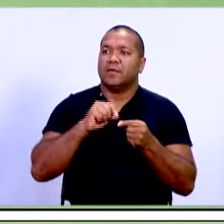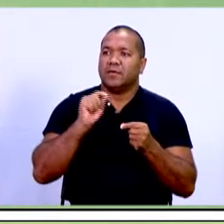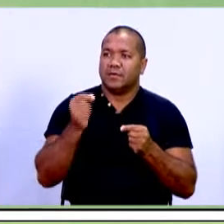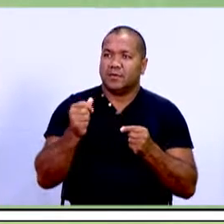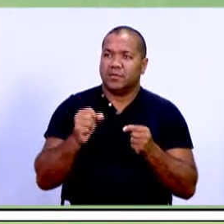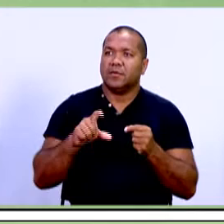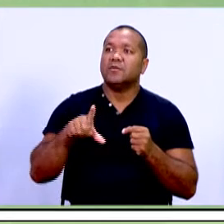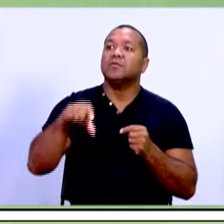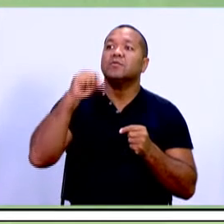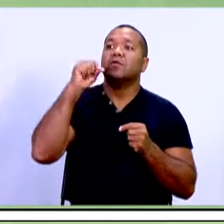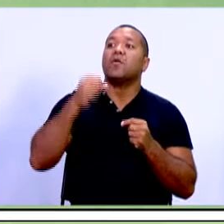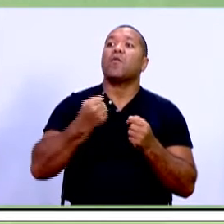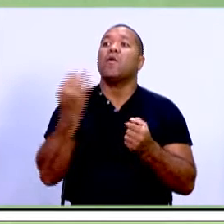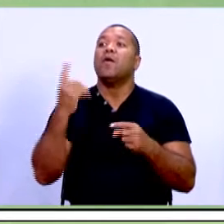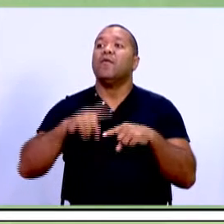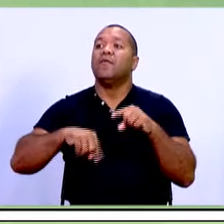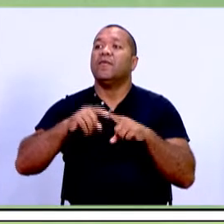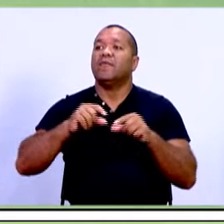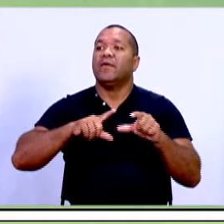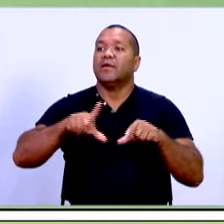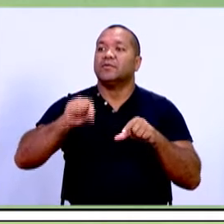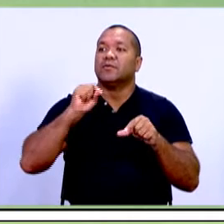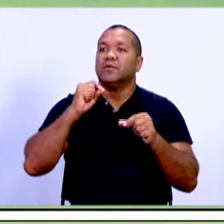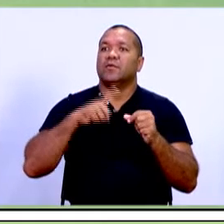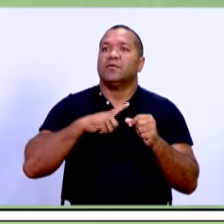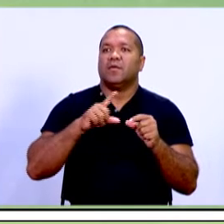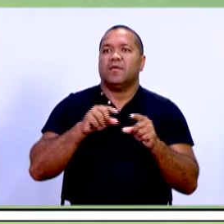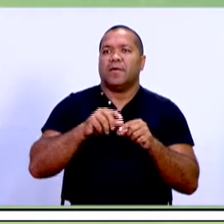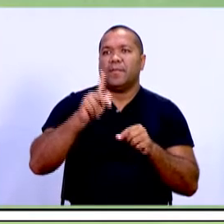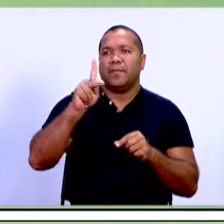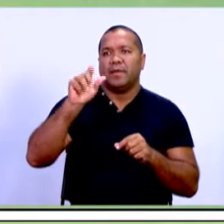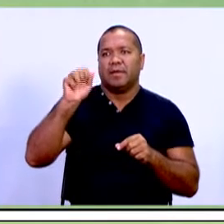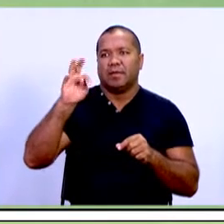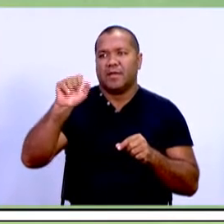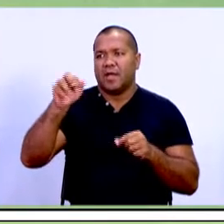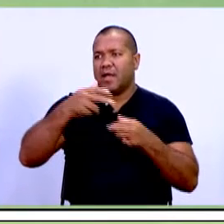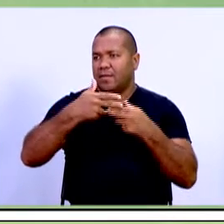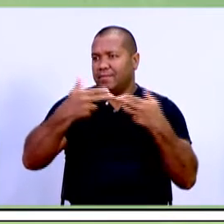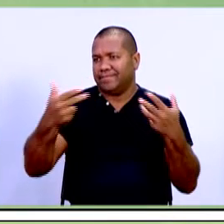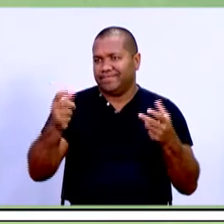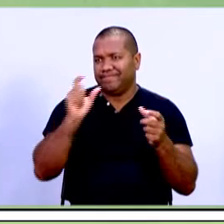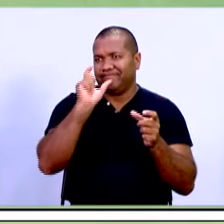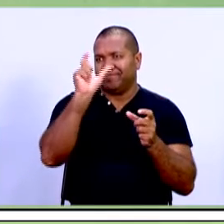ferramenta. No mercado tem várias, como a Pentaho, a Tableau,